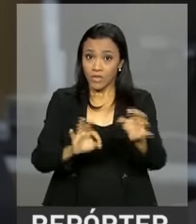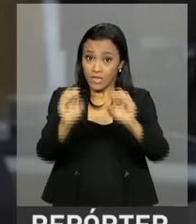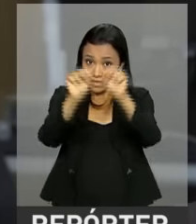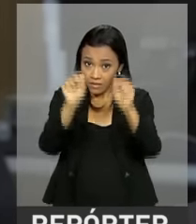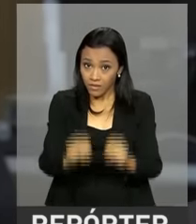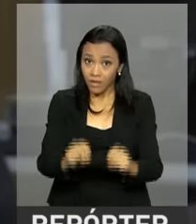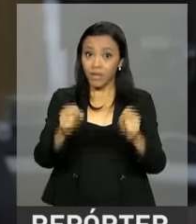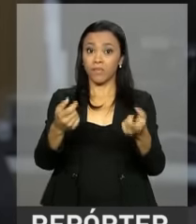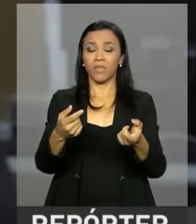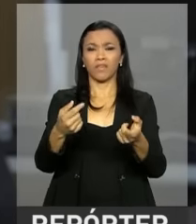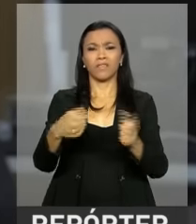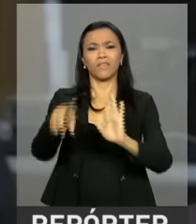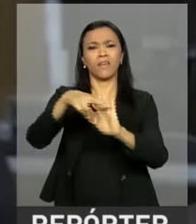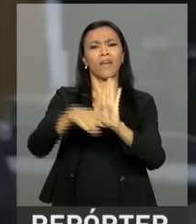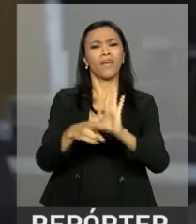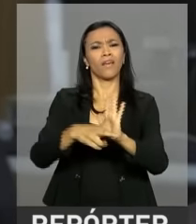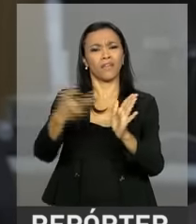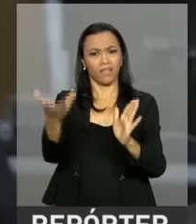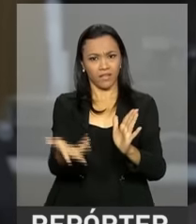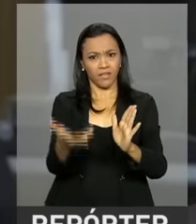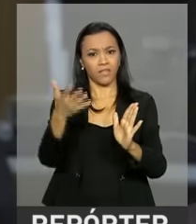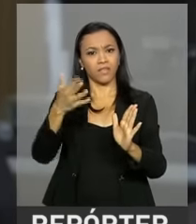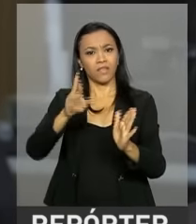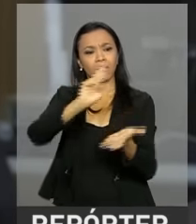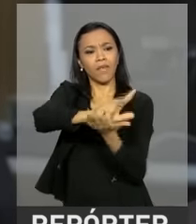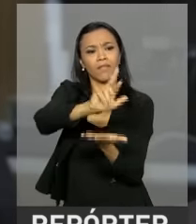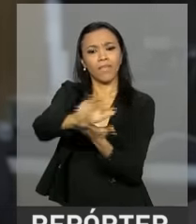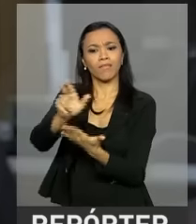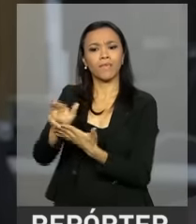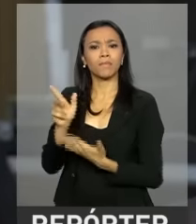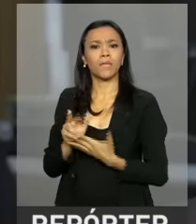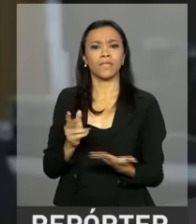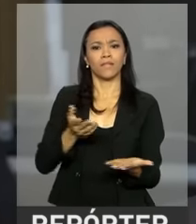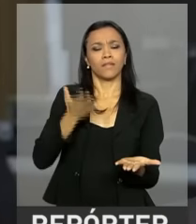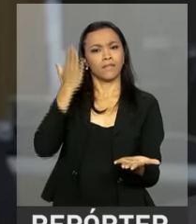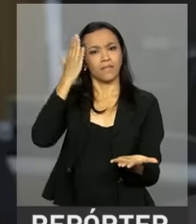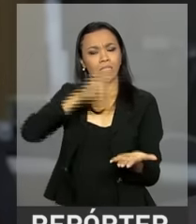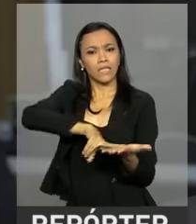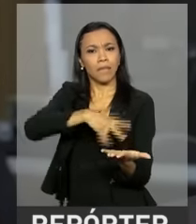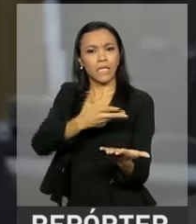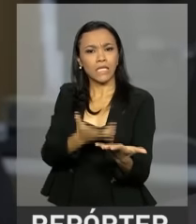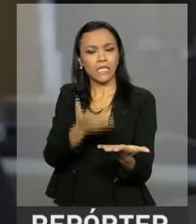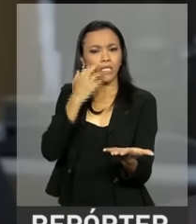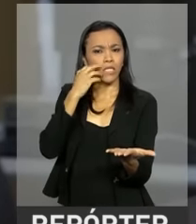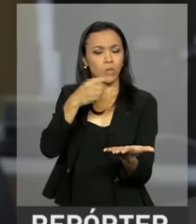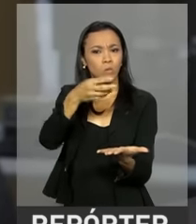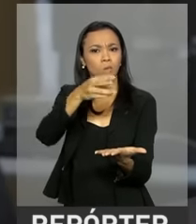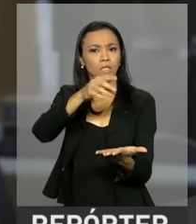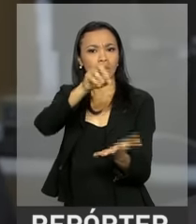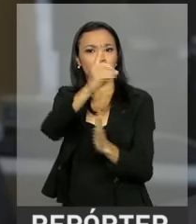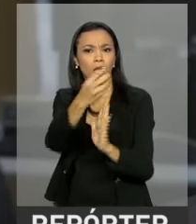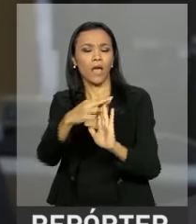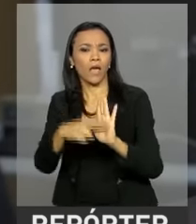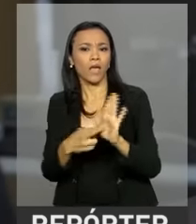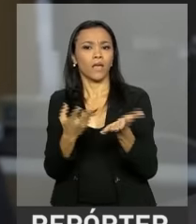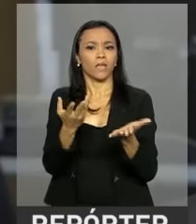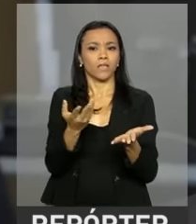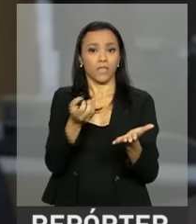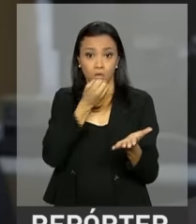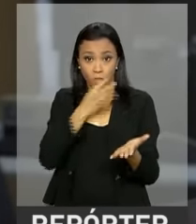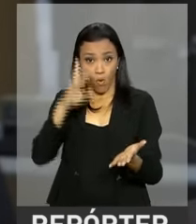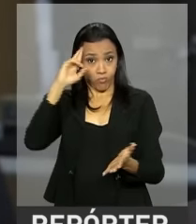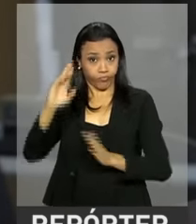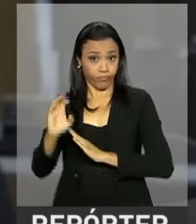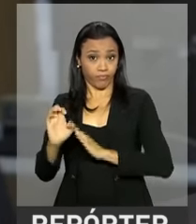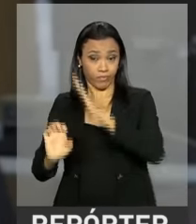traz oportunidade de interpretações subjetivas e o bom investidor o investidor que investe na produção